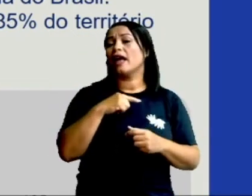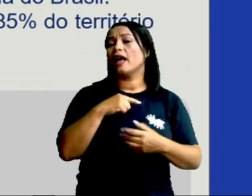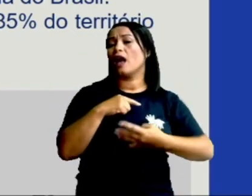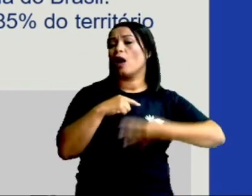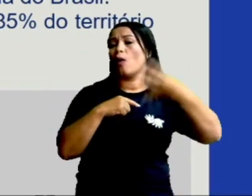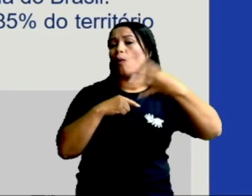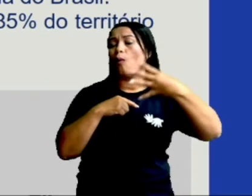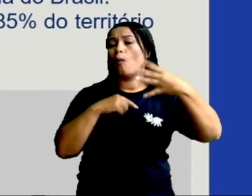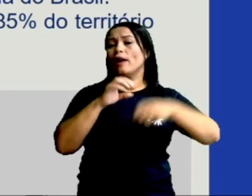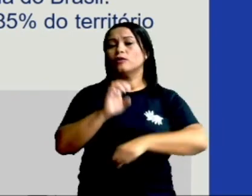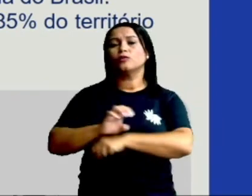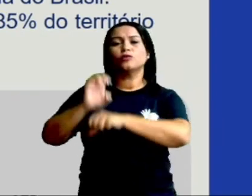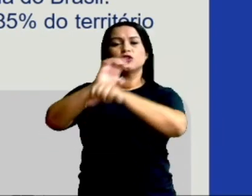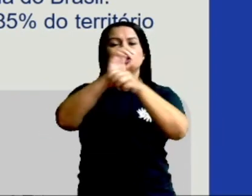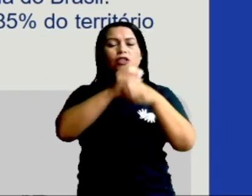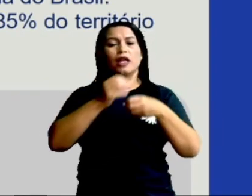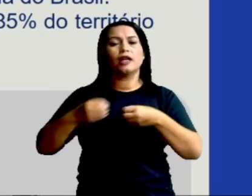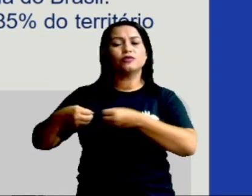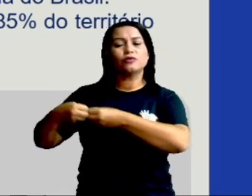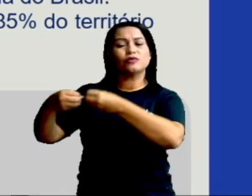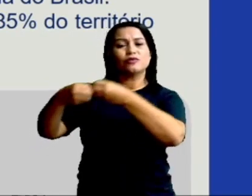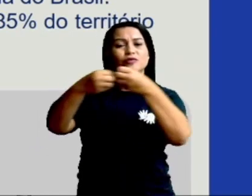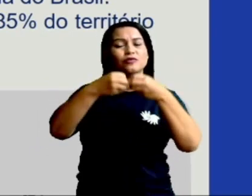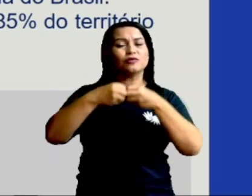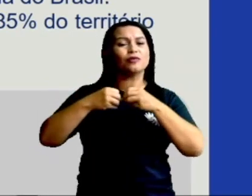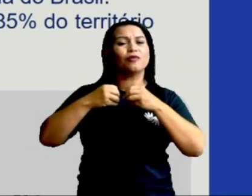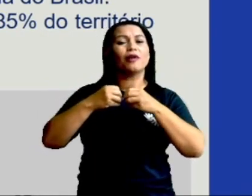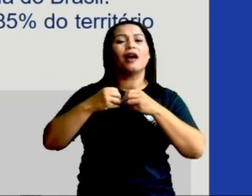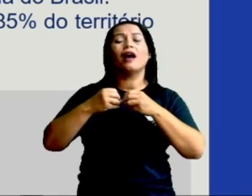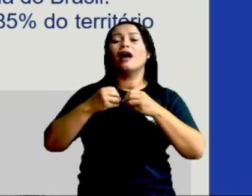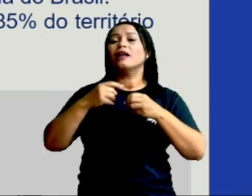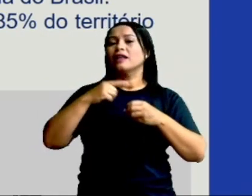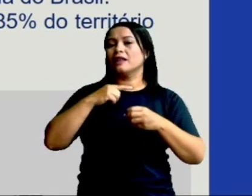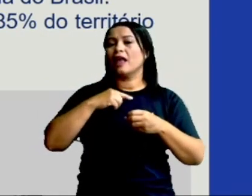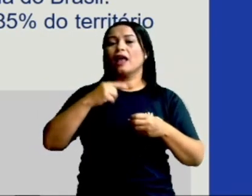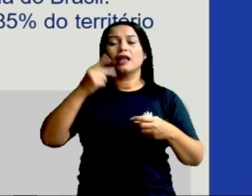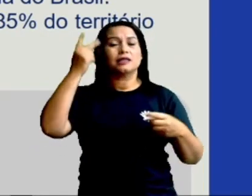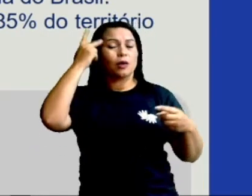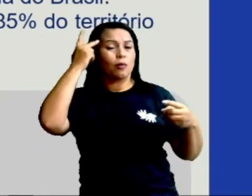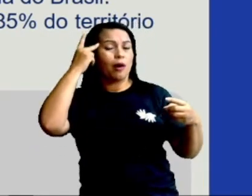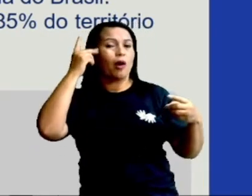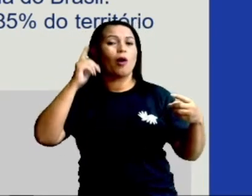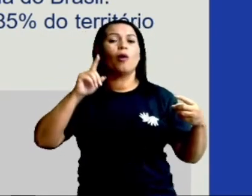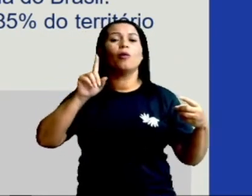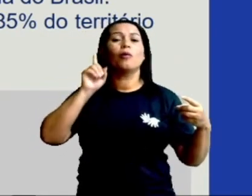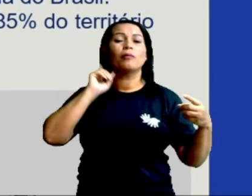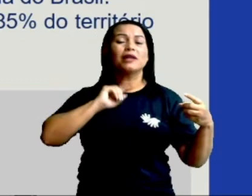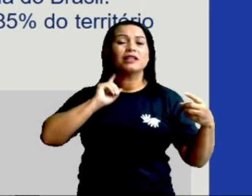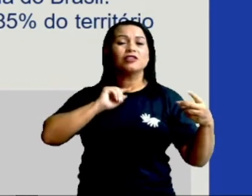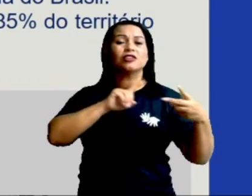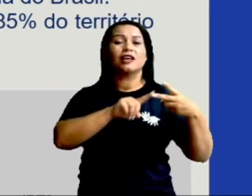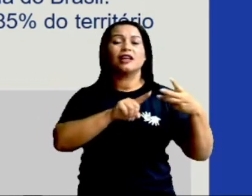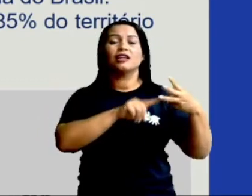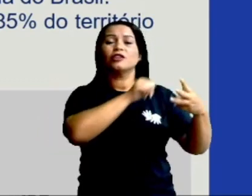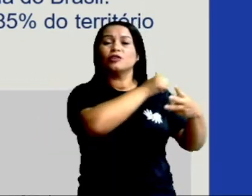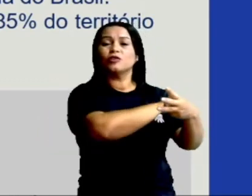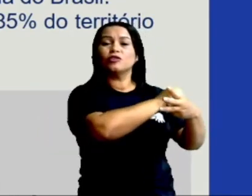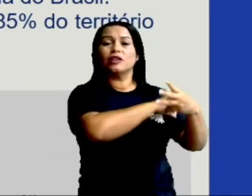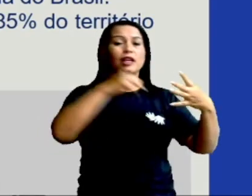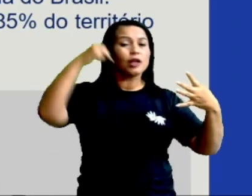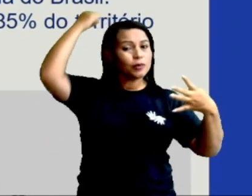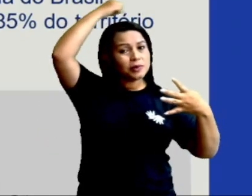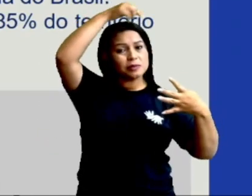quatro Estados vizinhos de Rio de Janeiro São Paulo Minas Gerais e Espírito Santo